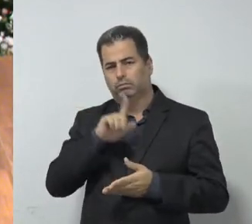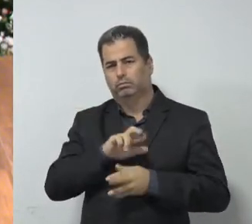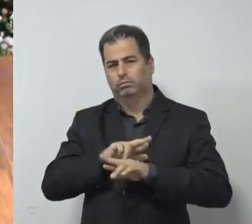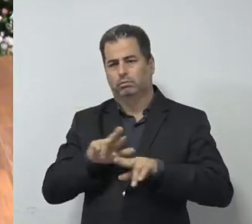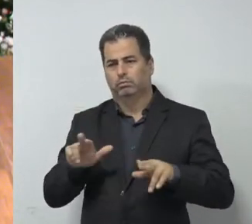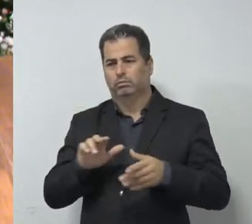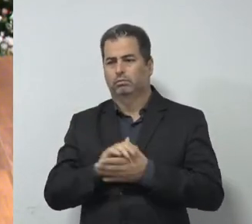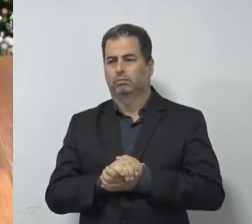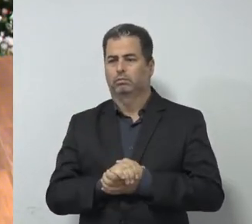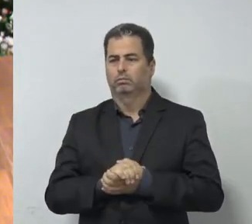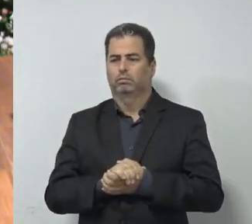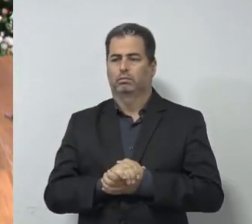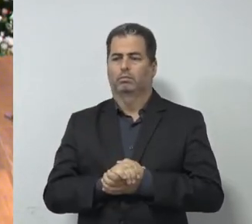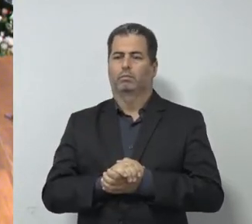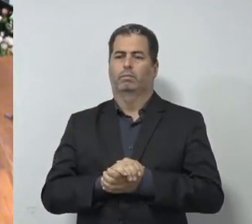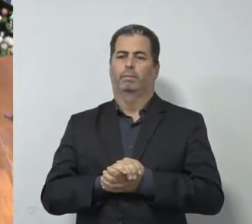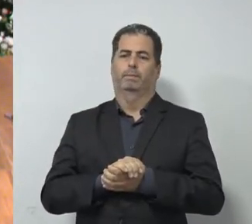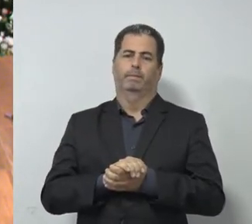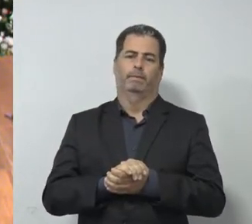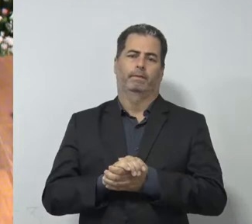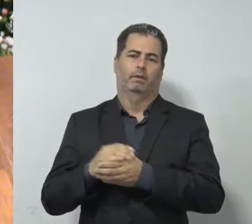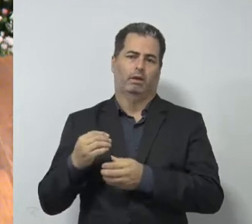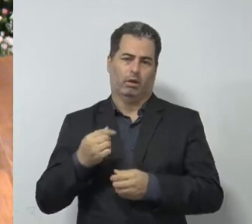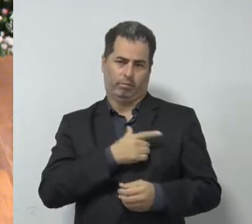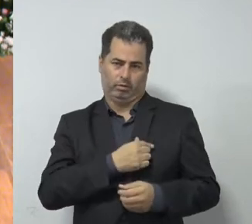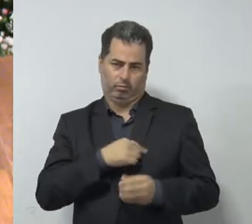É homenageada da vereadora Andréia Rezende.